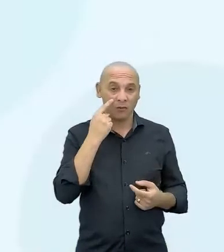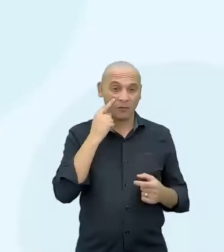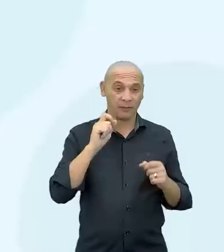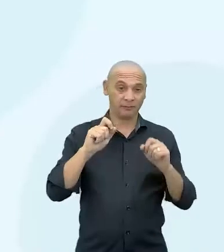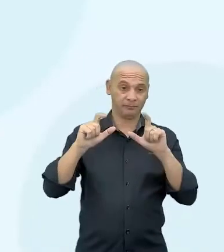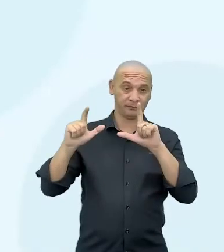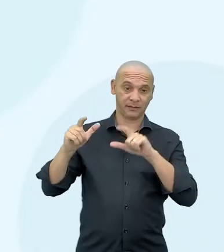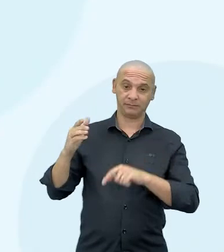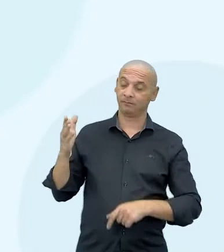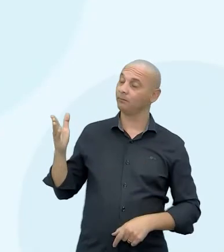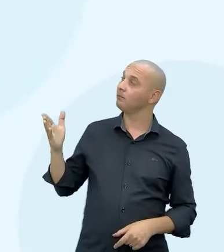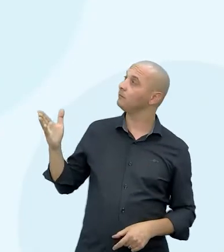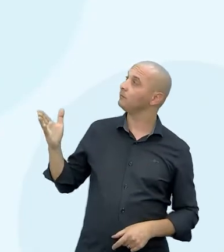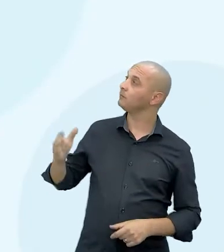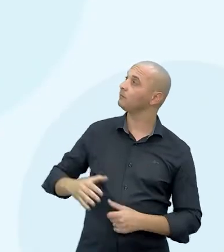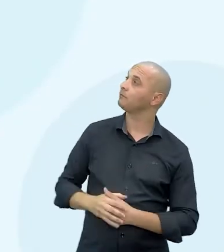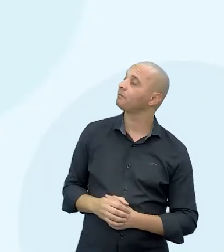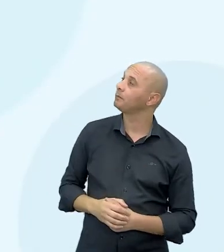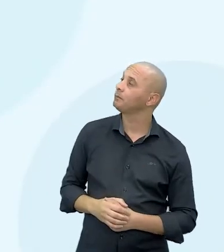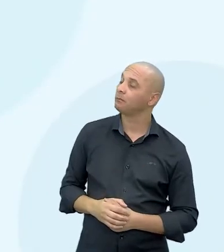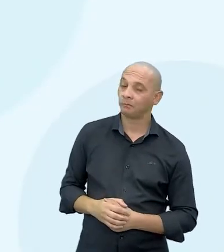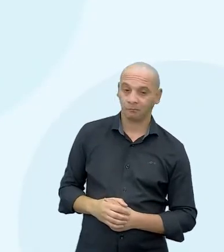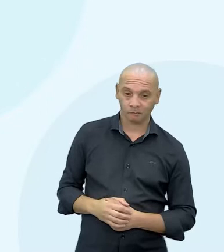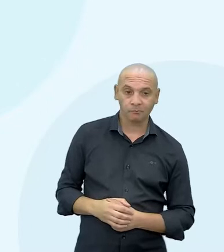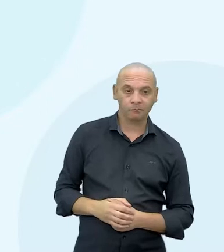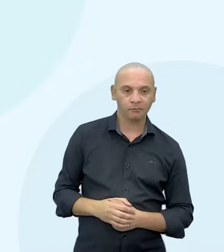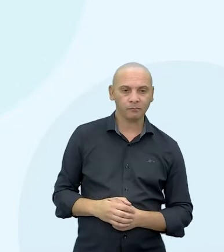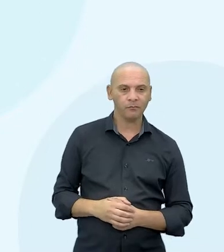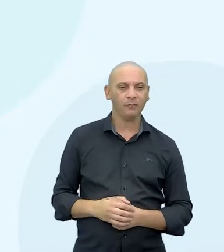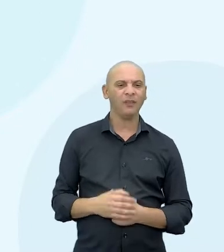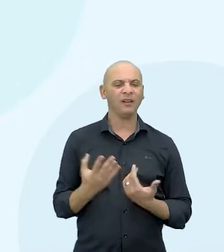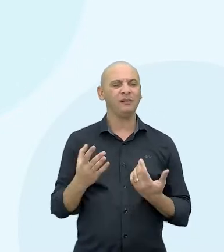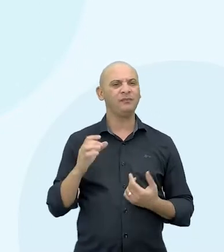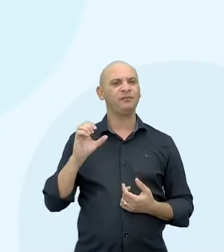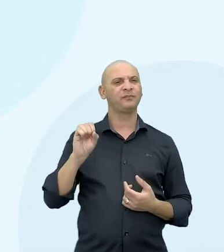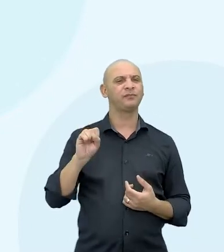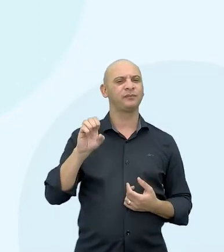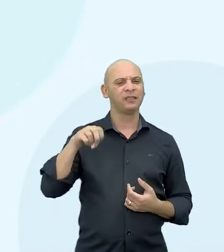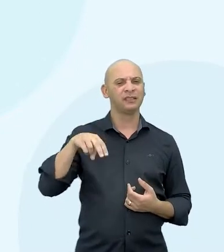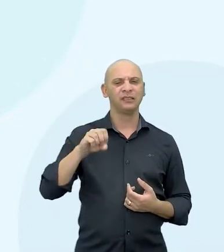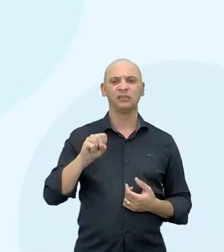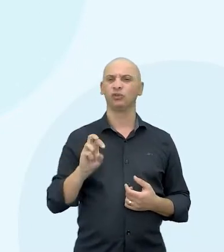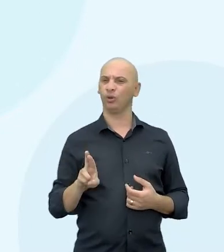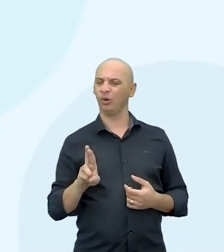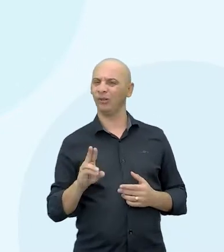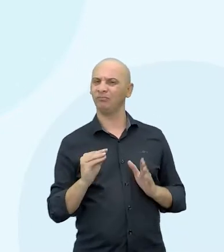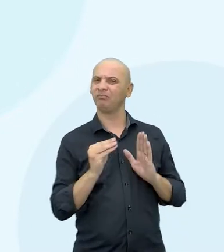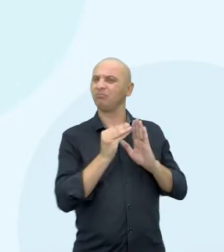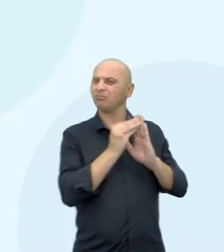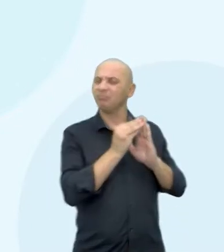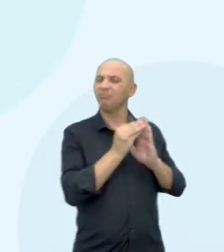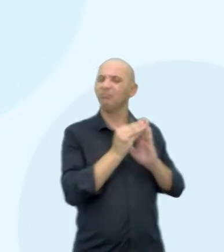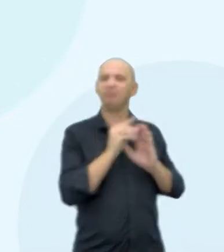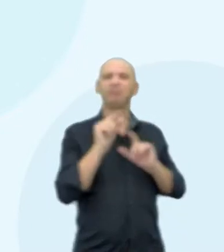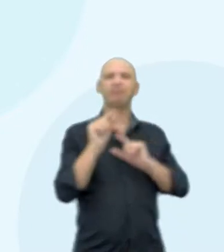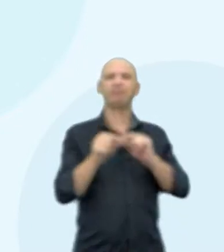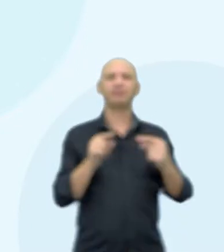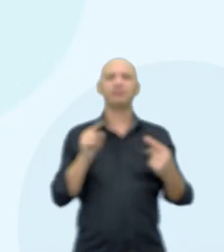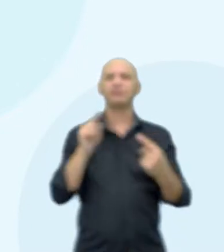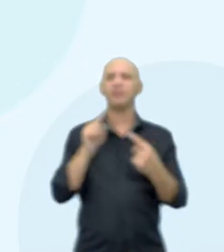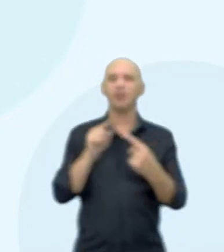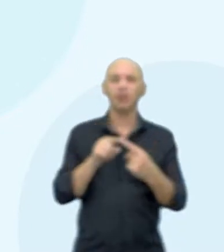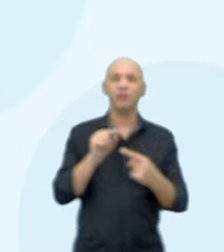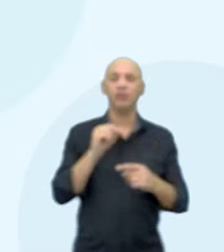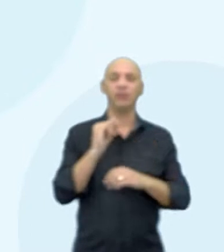gentileza? Quando a gente fala de sensores incorporados a objetos, corpos e lugares, a gente está fundamentalmente falando